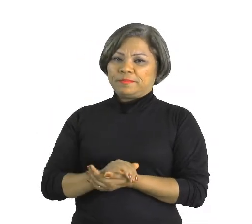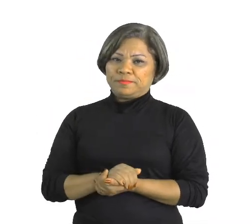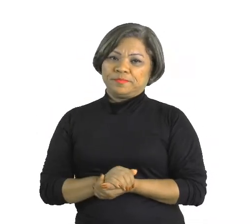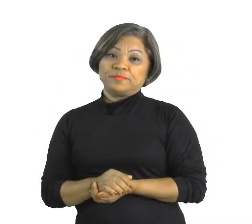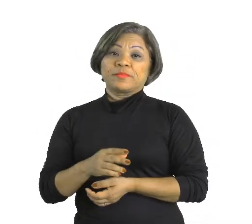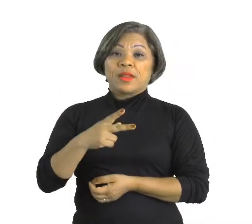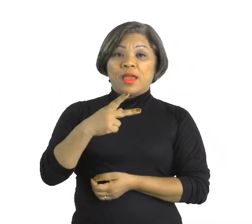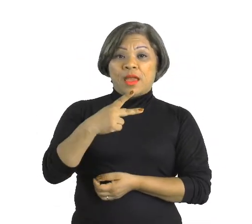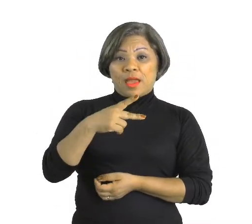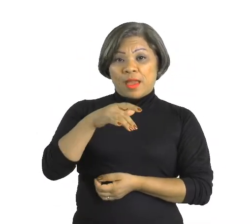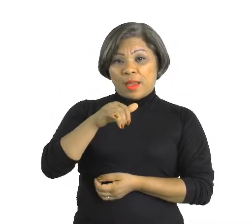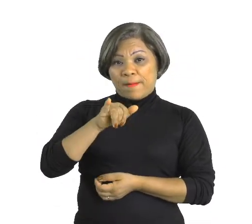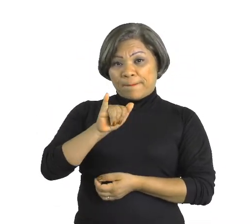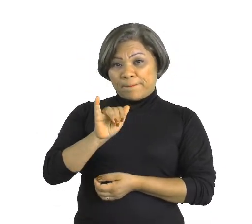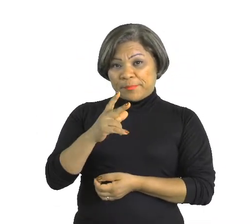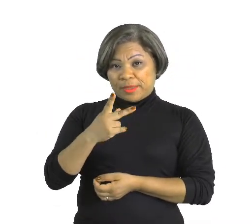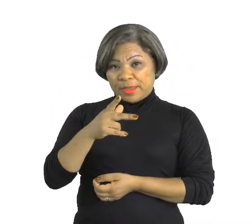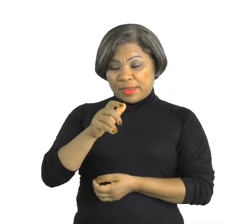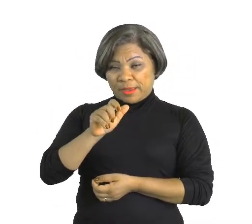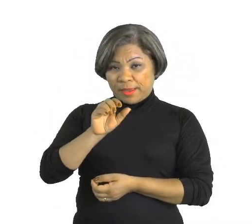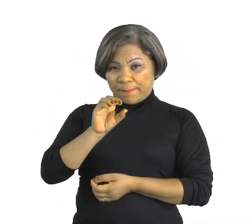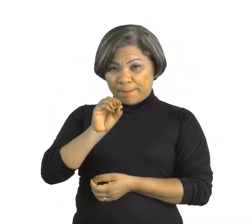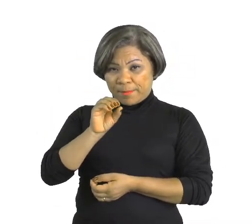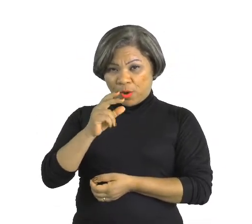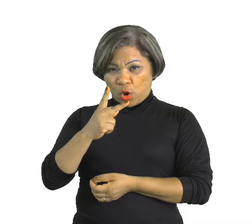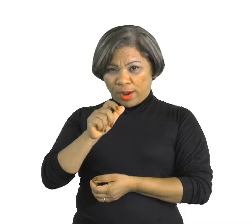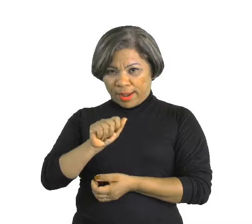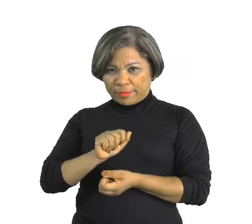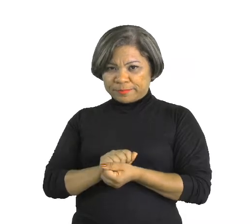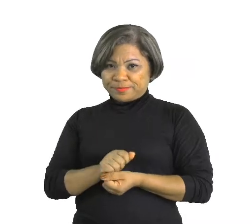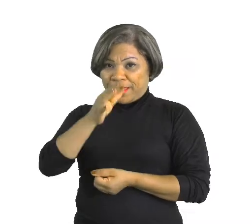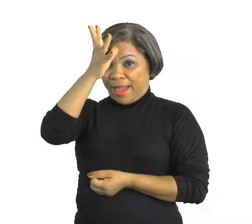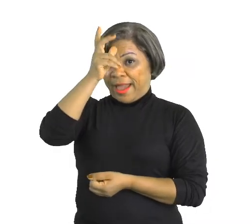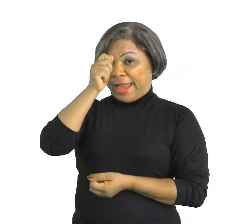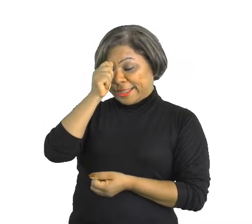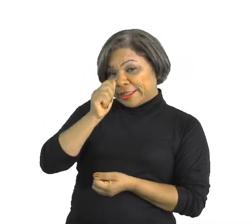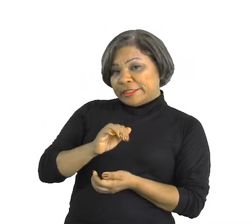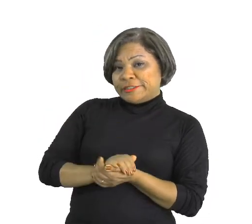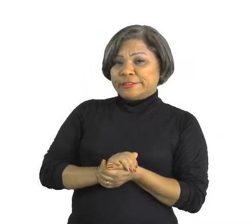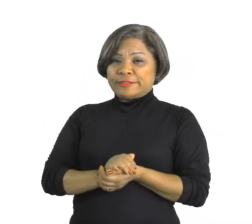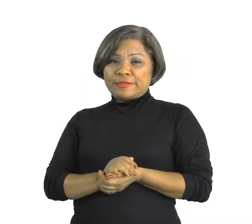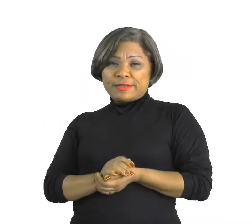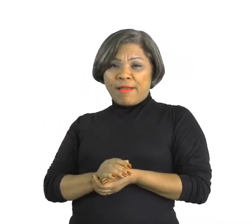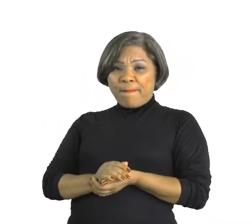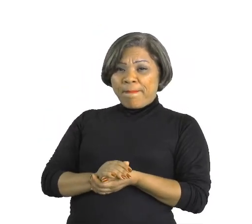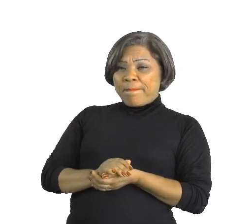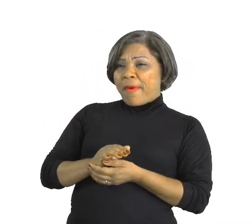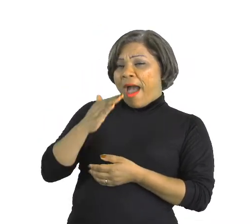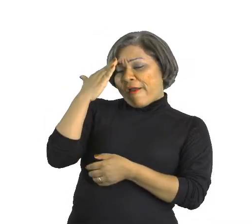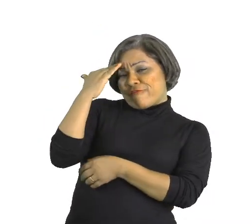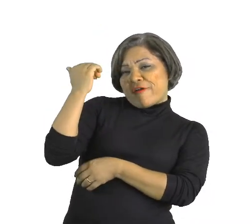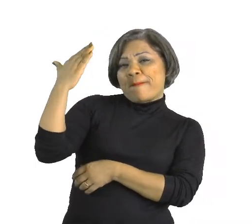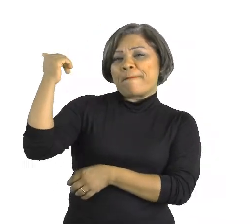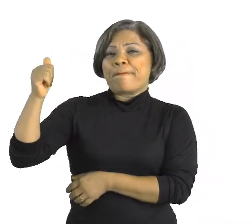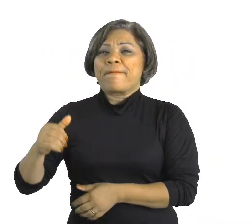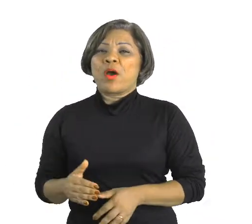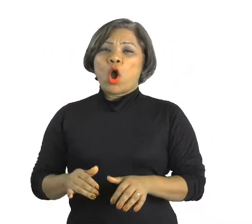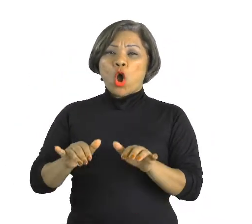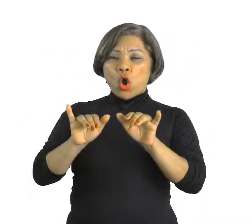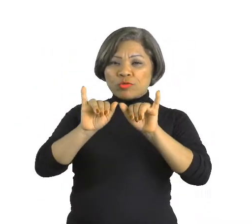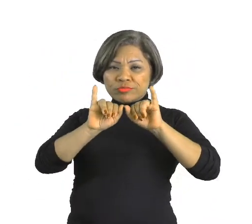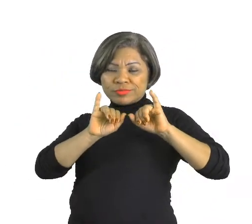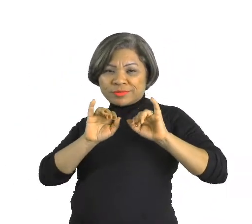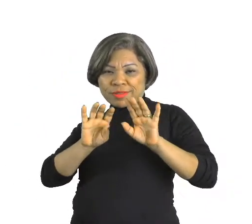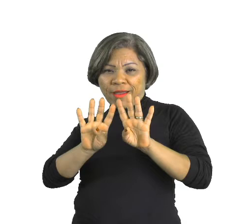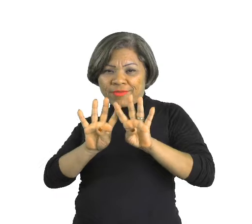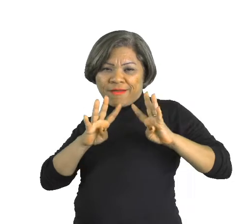a galinha mais simpática da fazenda Fricutico. Ela sempre dizia olá para